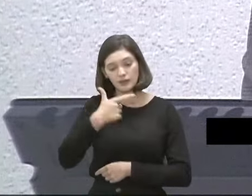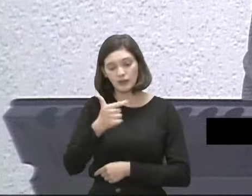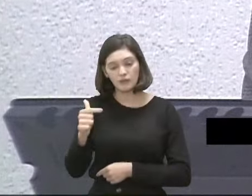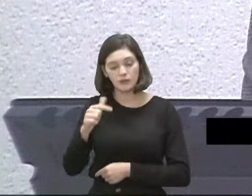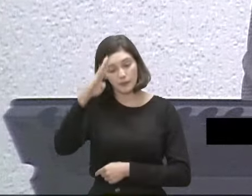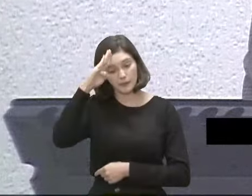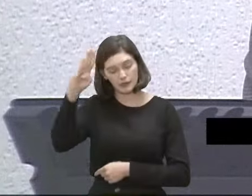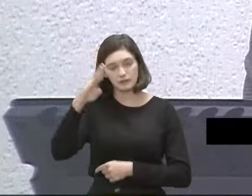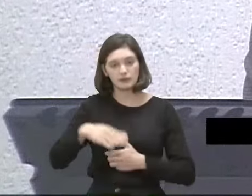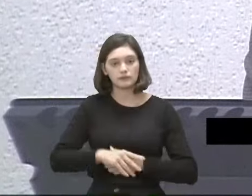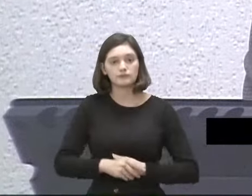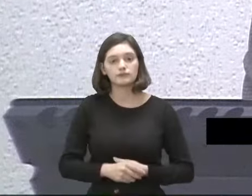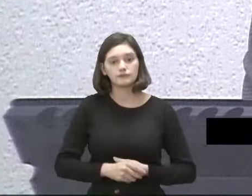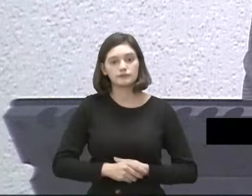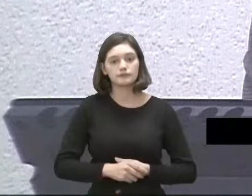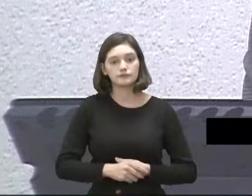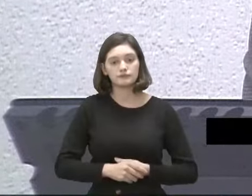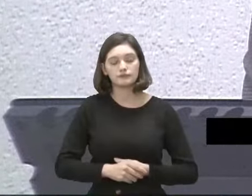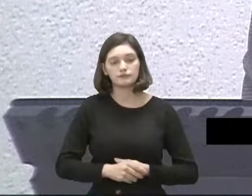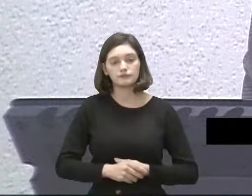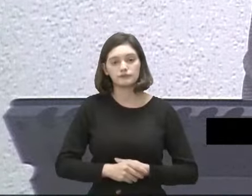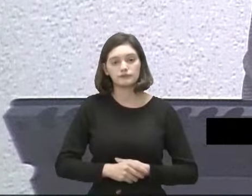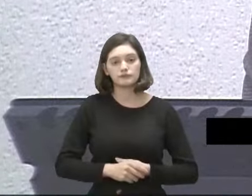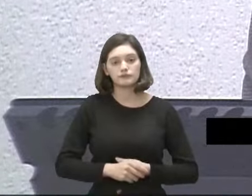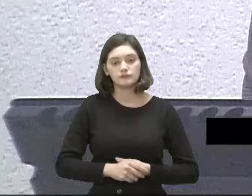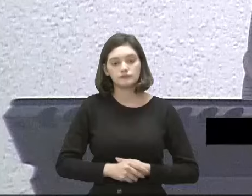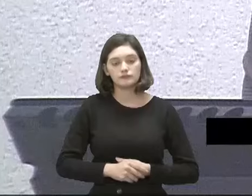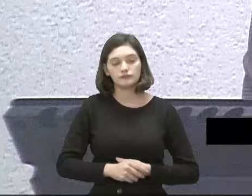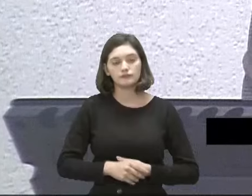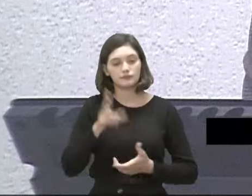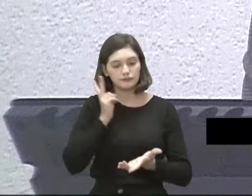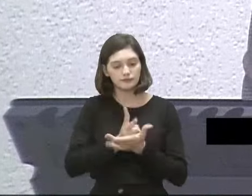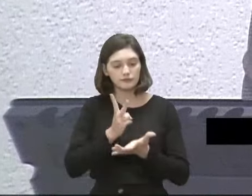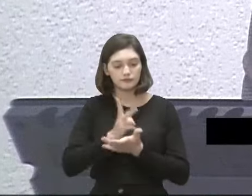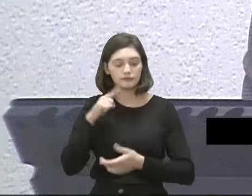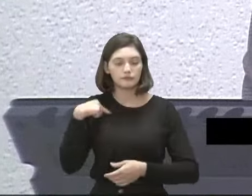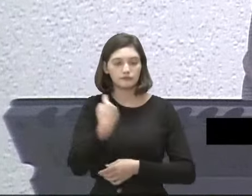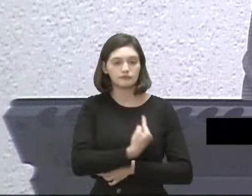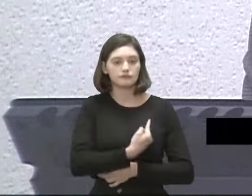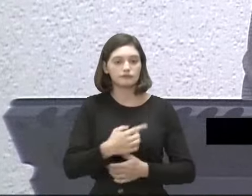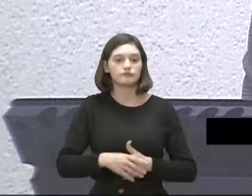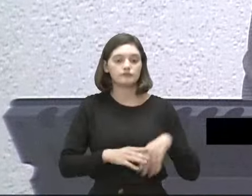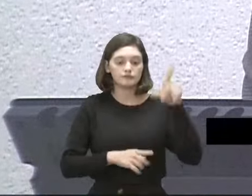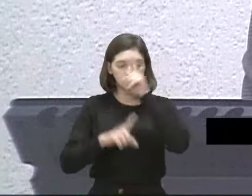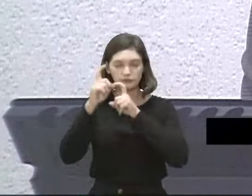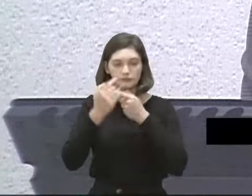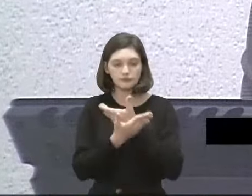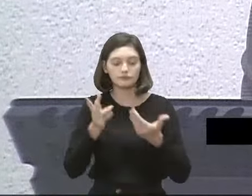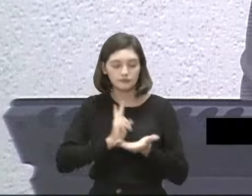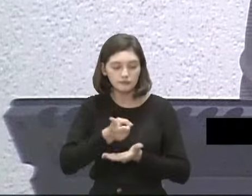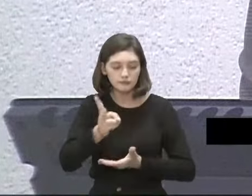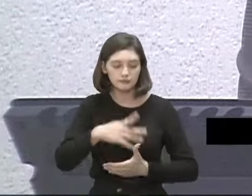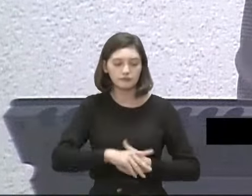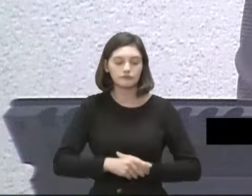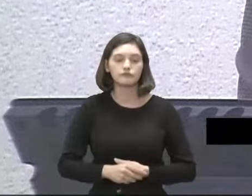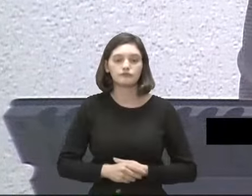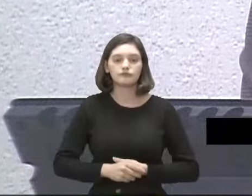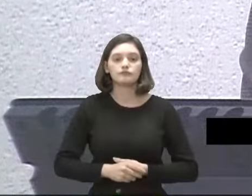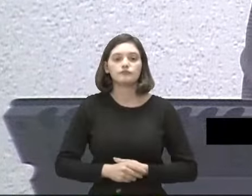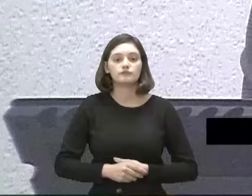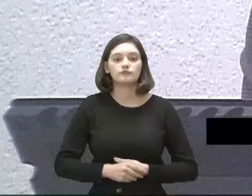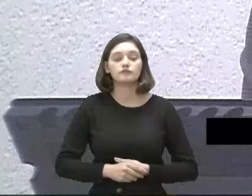principal em determinado momento. Então essa sempre foi a nossa preocupação e vai continuar sendo. Passo